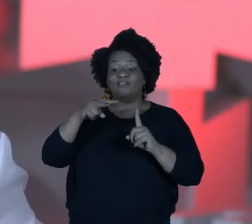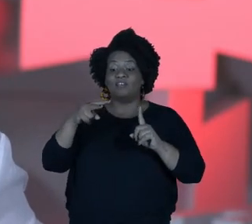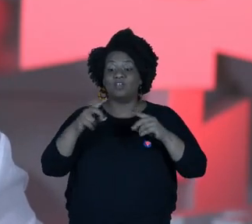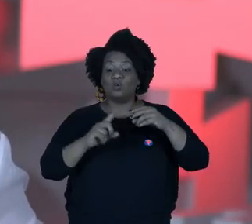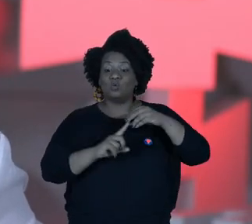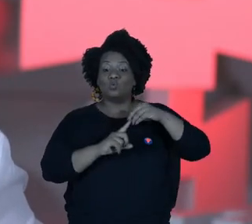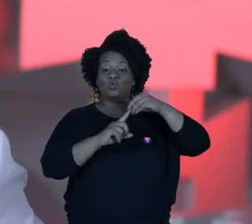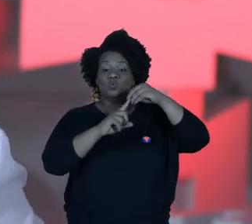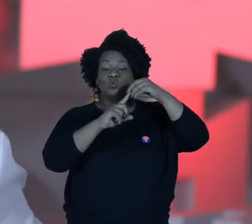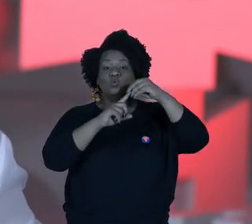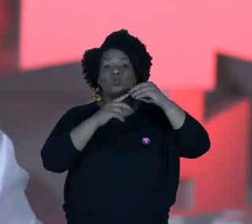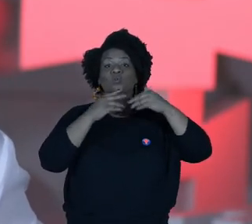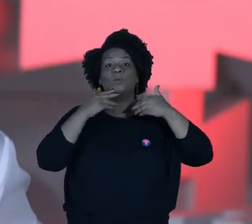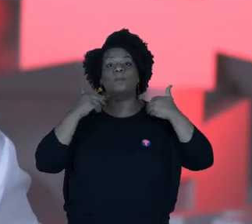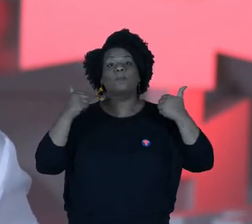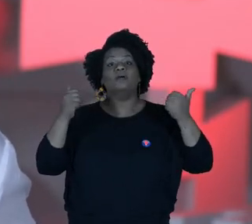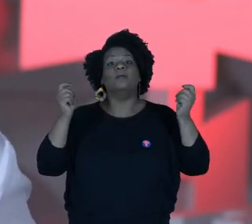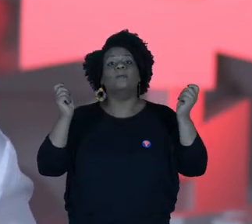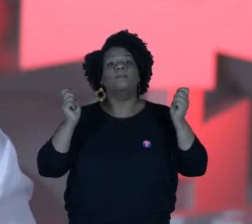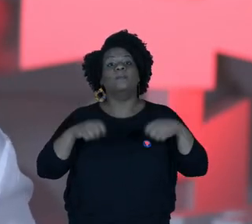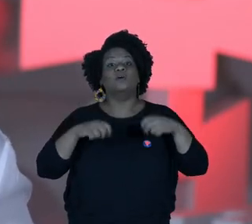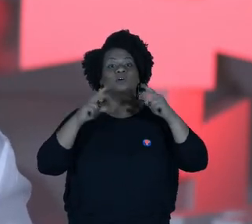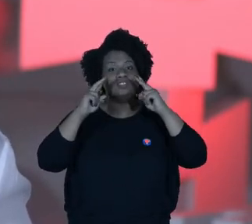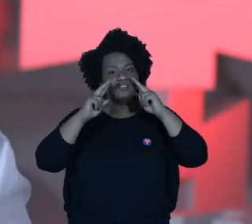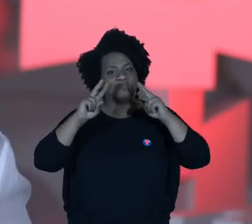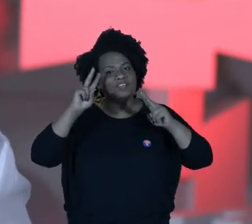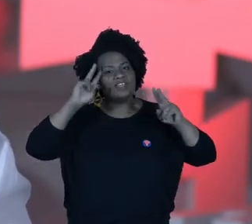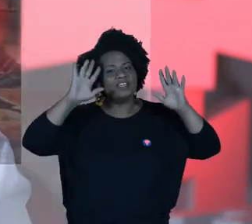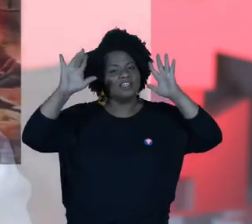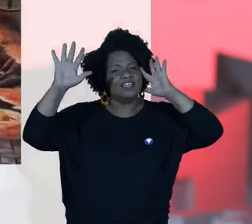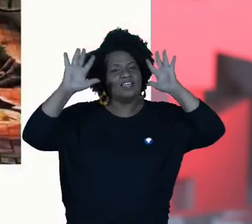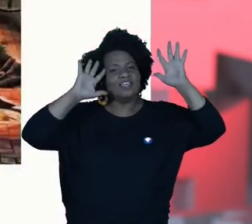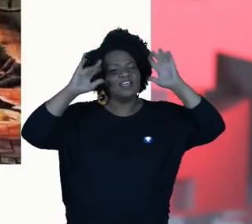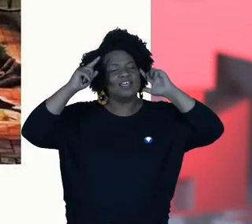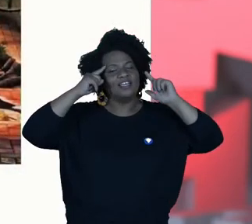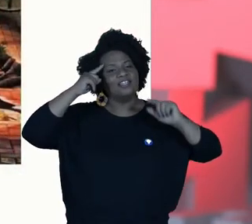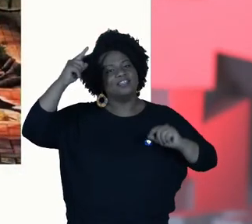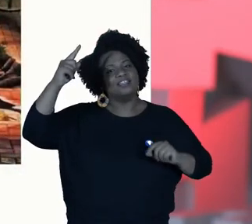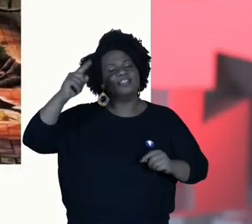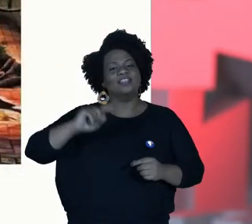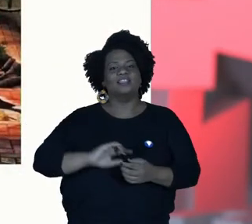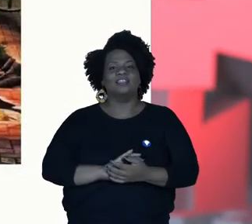ter a melhor possibilidade da ideia de ilusão.